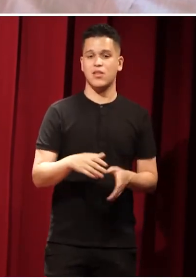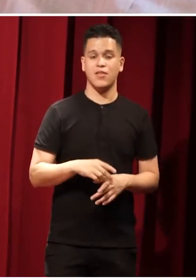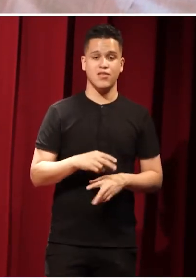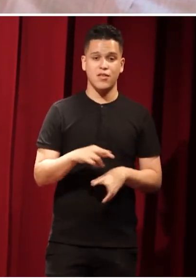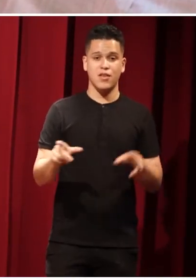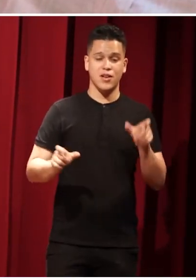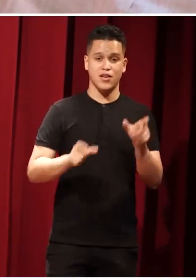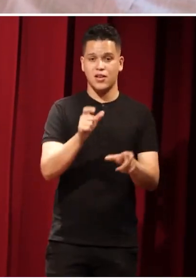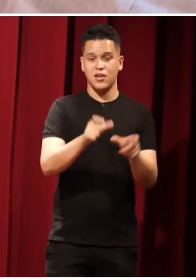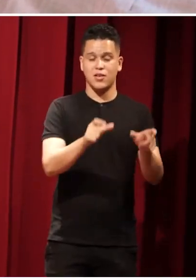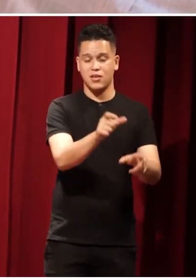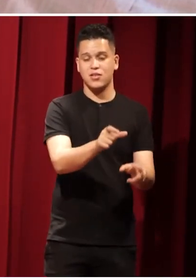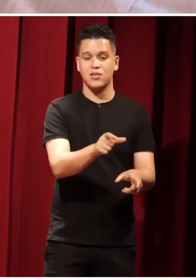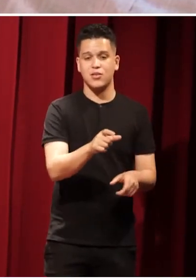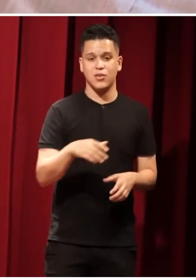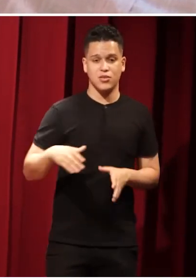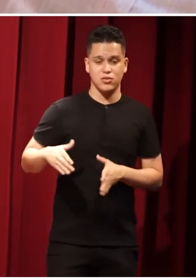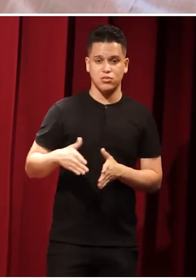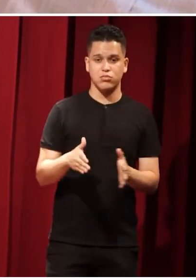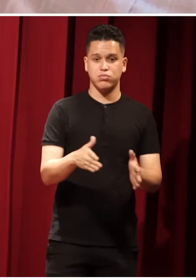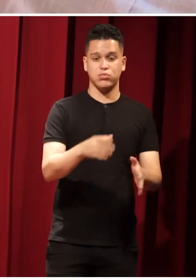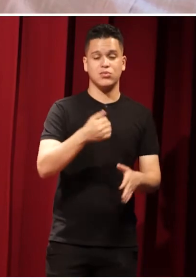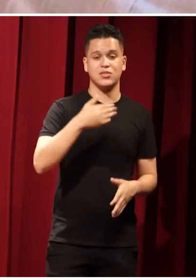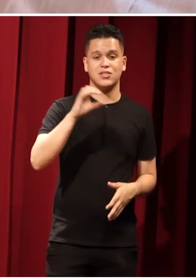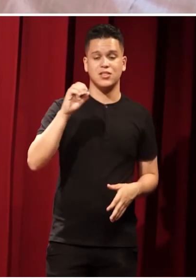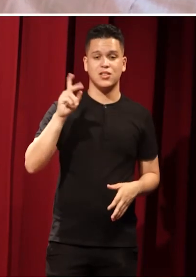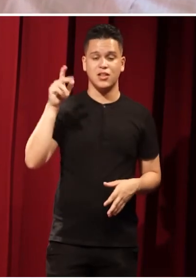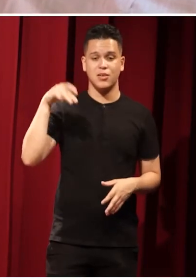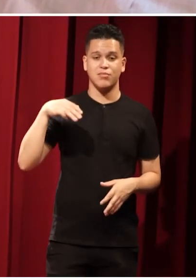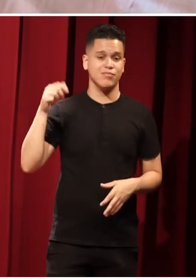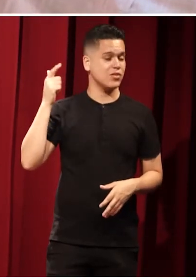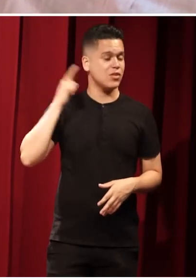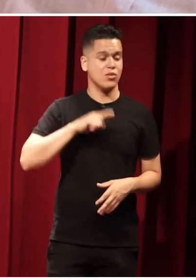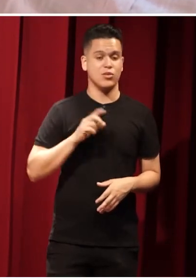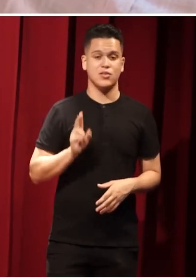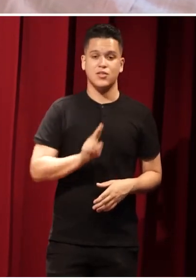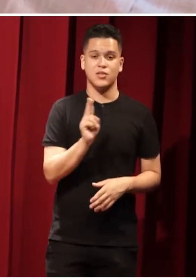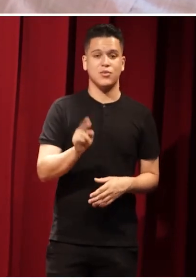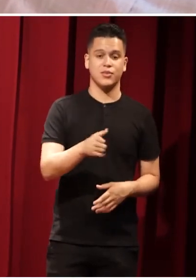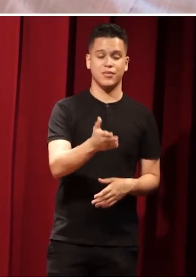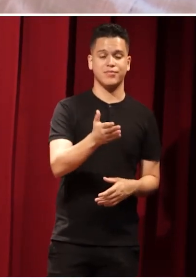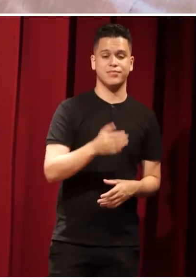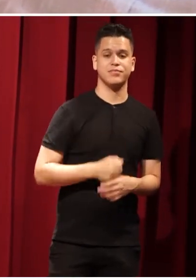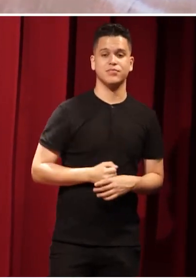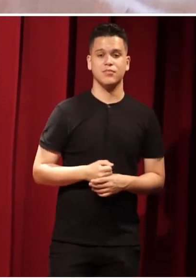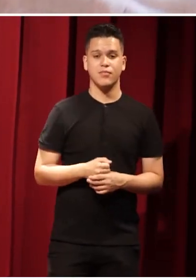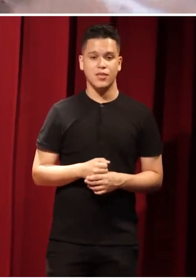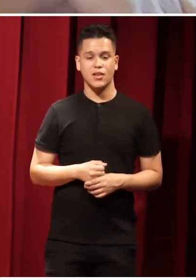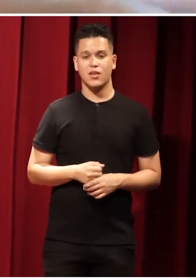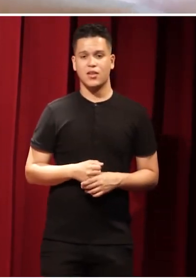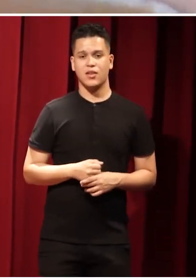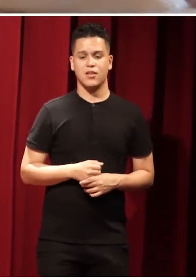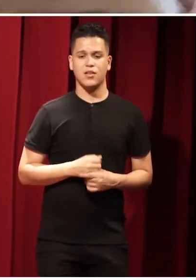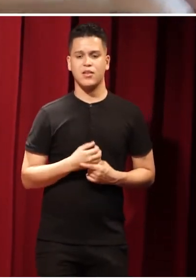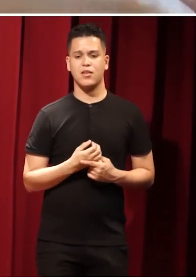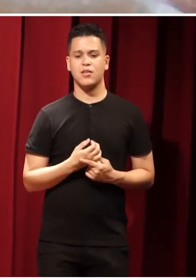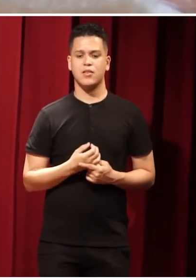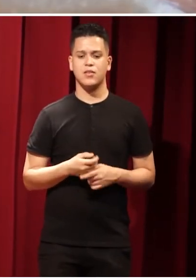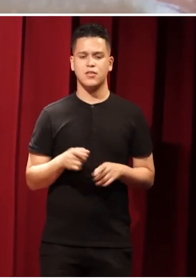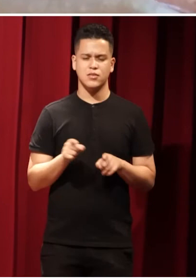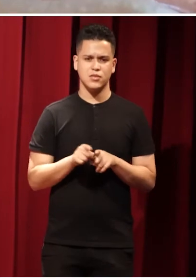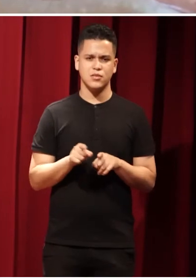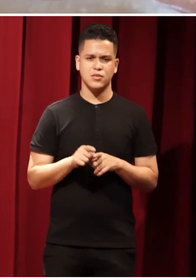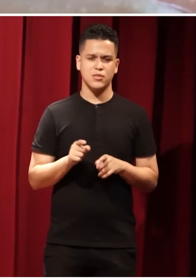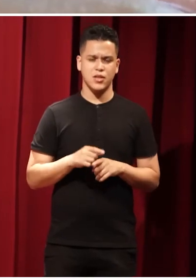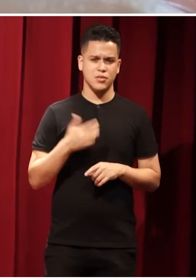da floresta, como um crescimento demográfico absurdo que aconteceu no Acre, porque em